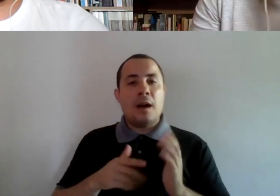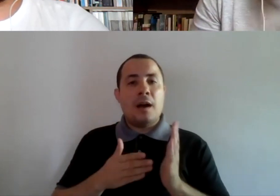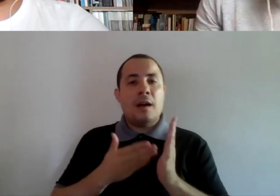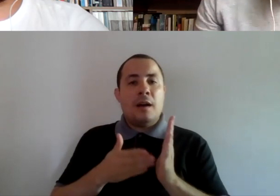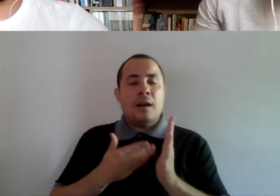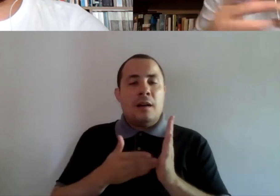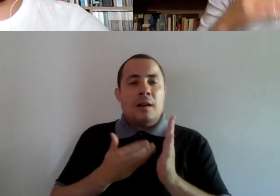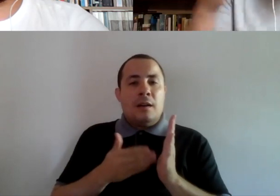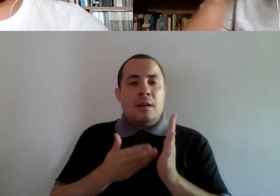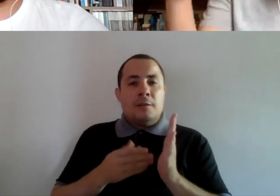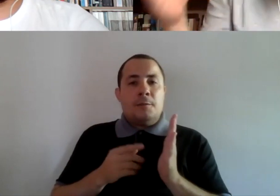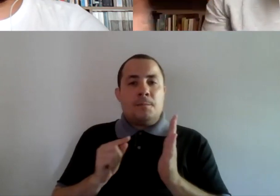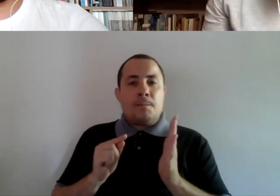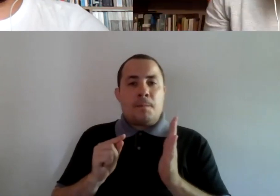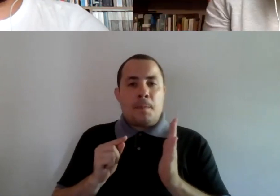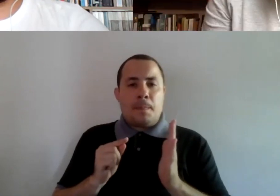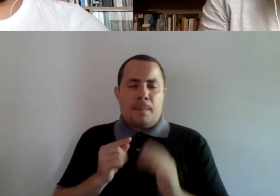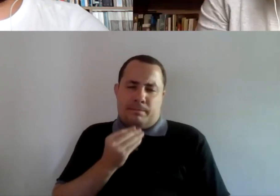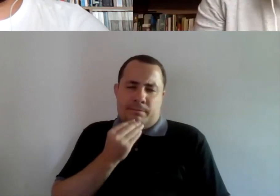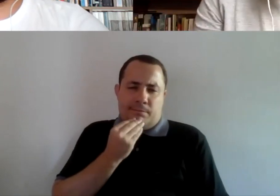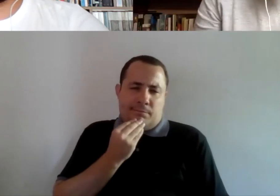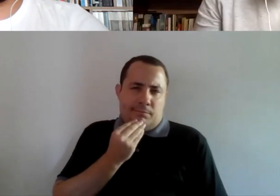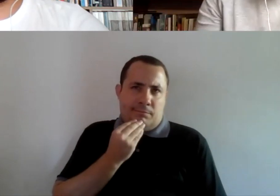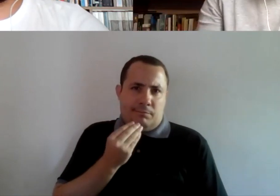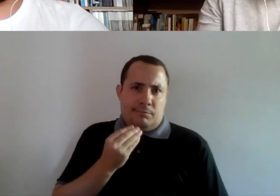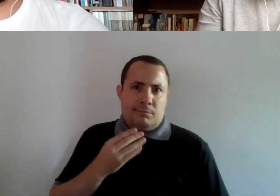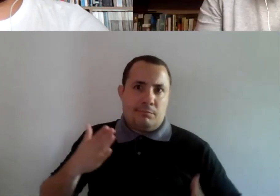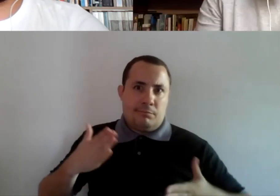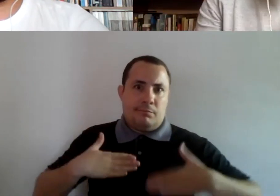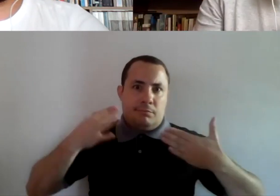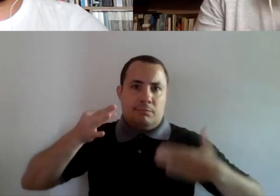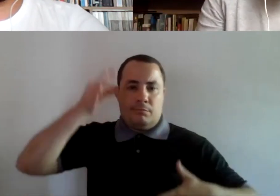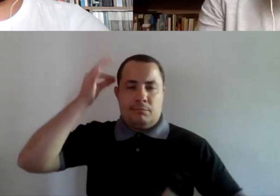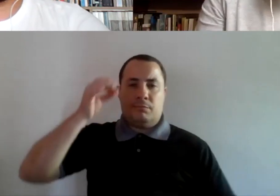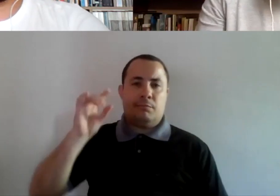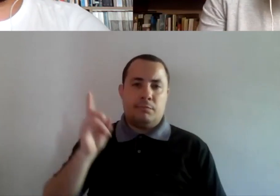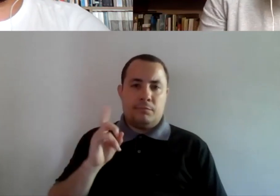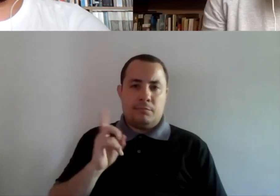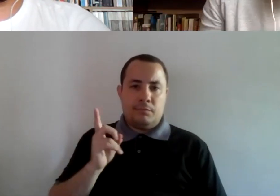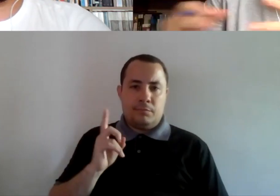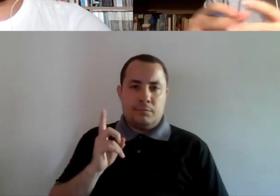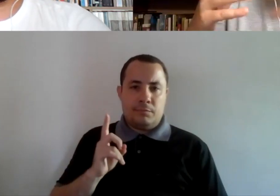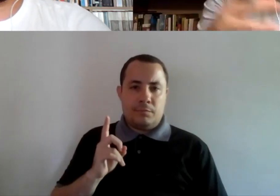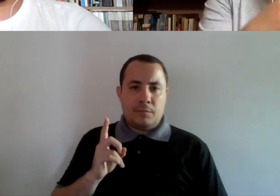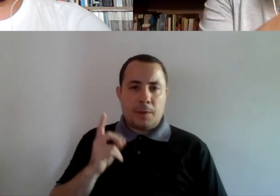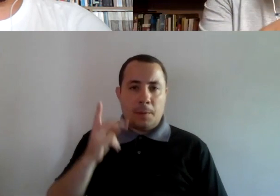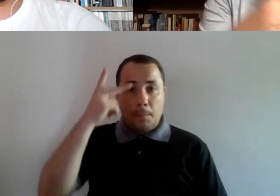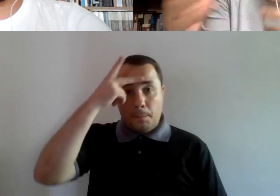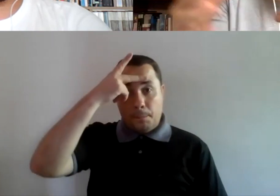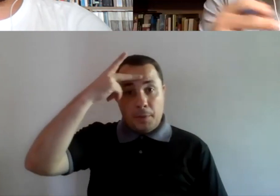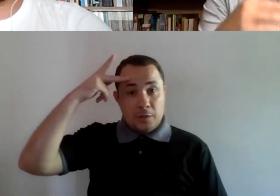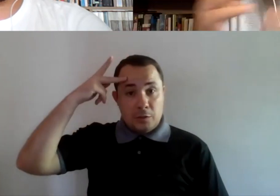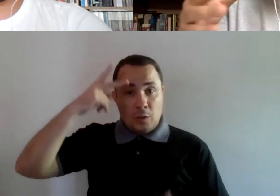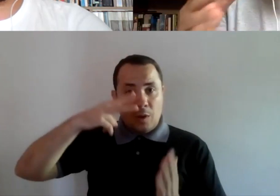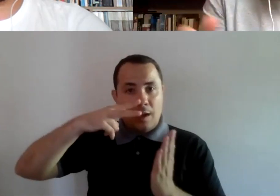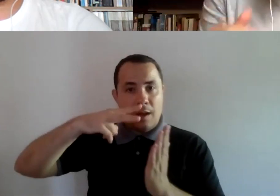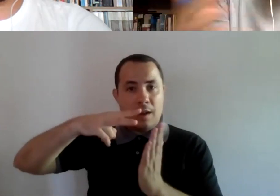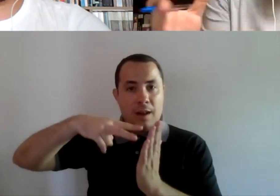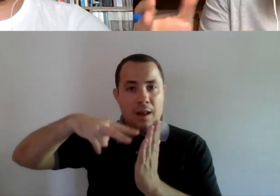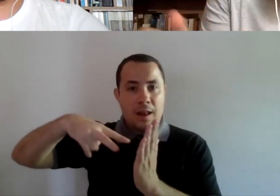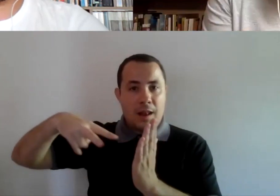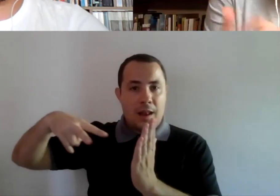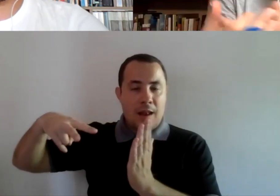obviamente, quer dizer, não é uma surpresa para ninguém isso, quer dizer, o nível de pessoas lendo em outros formatos, em outros